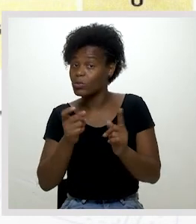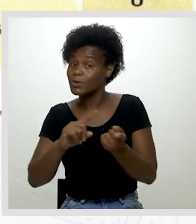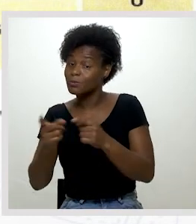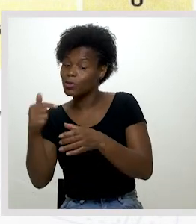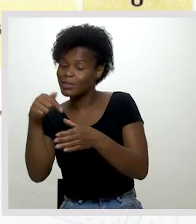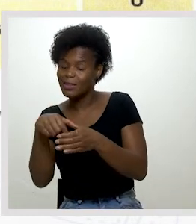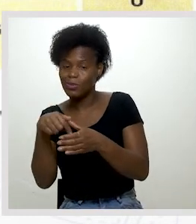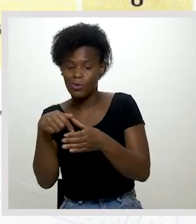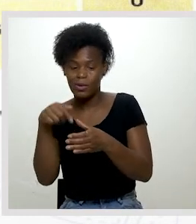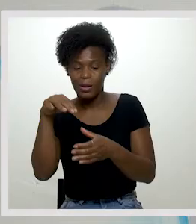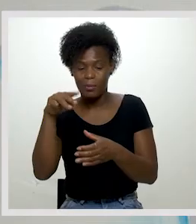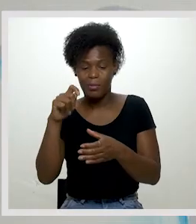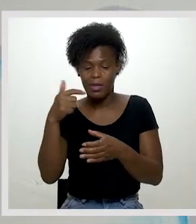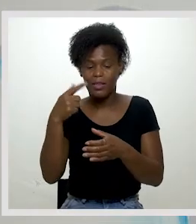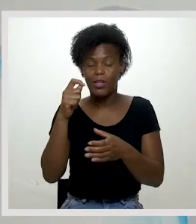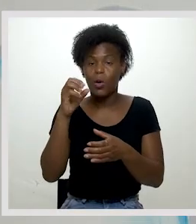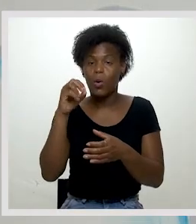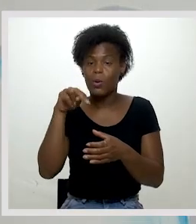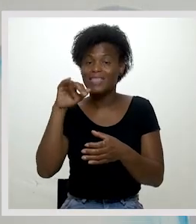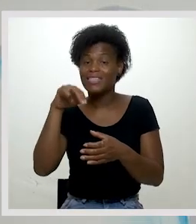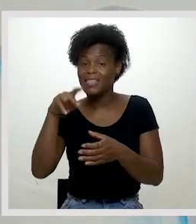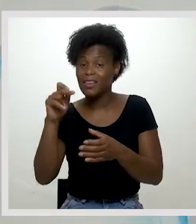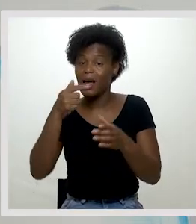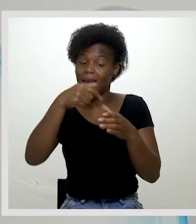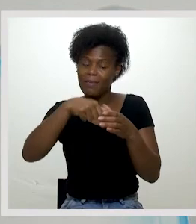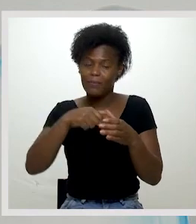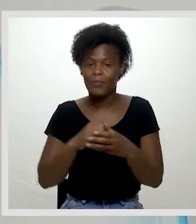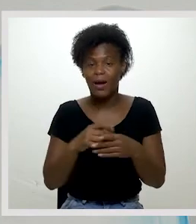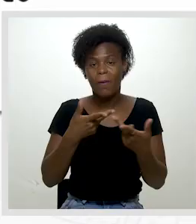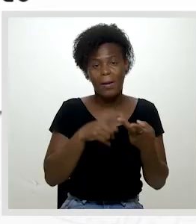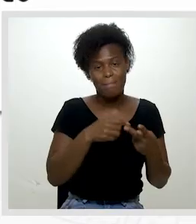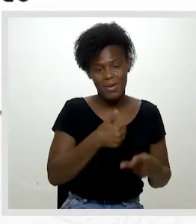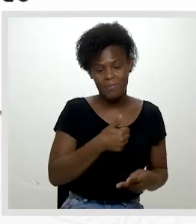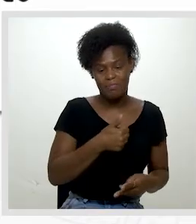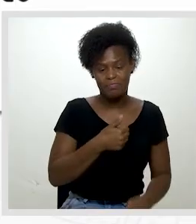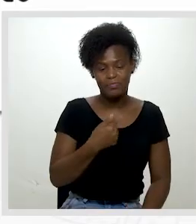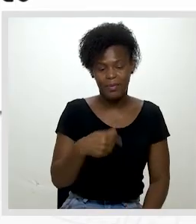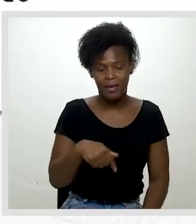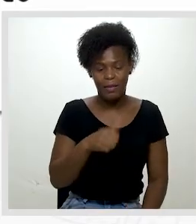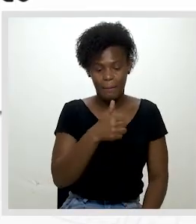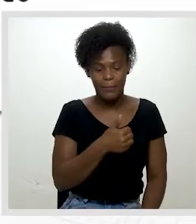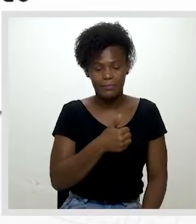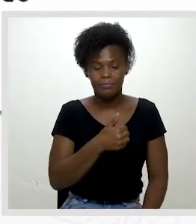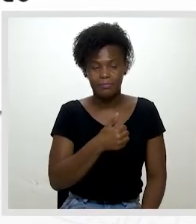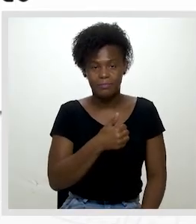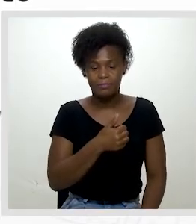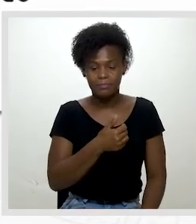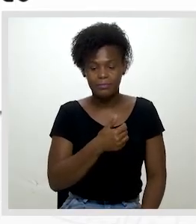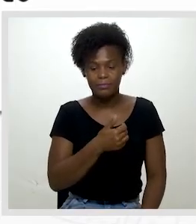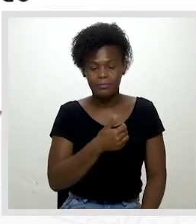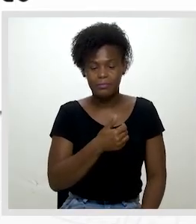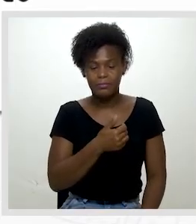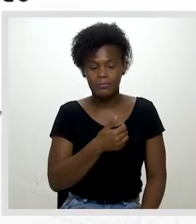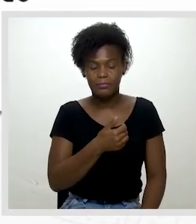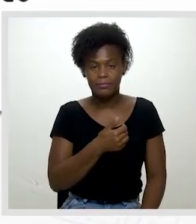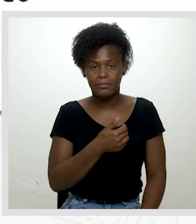é um aminoácido. Vamos ver agora na linha B. Temos na linha B, não é?